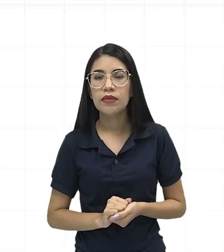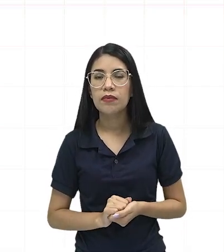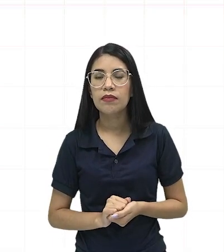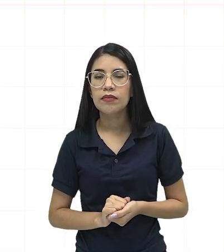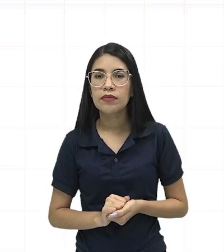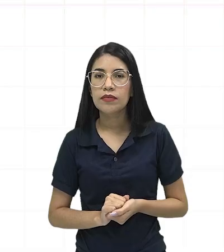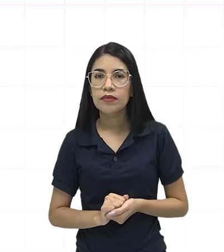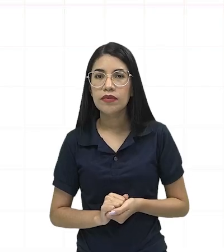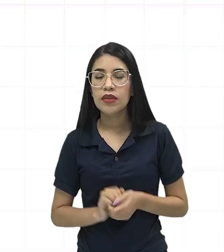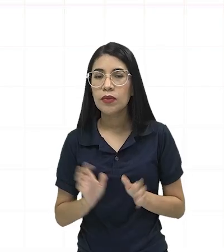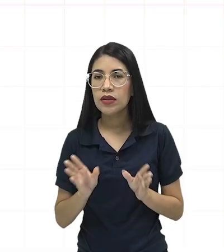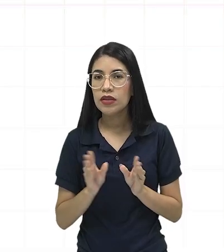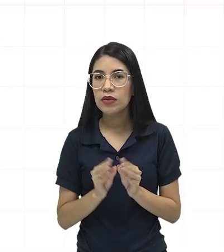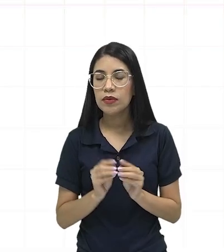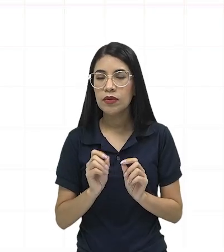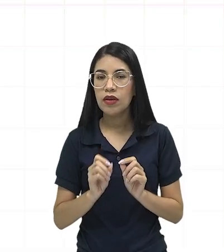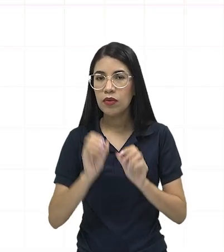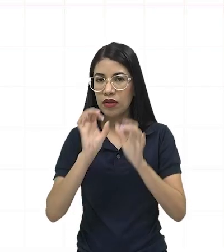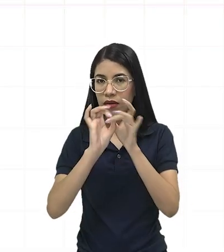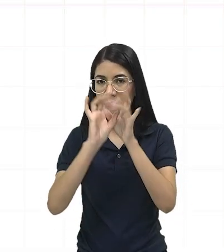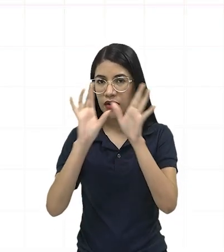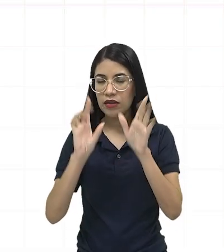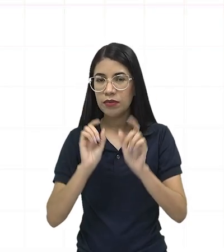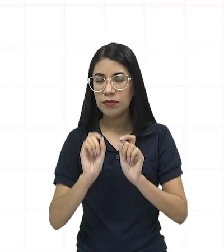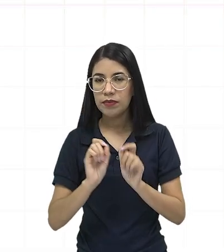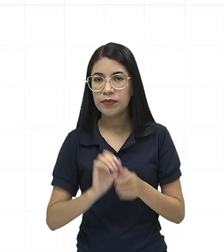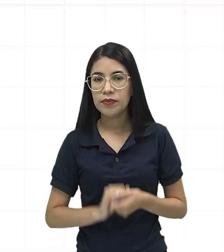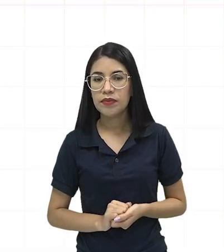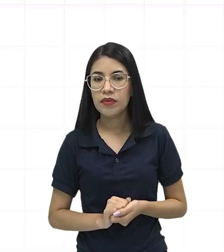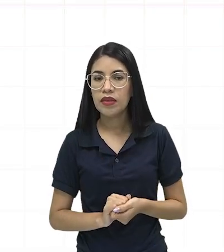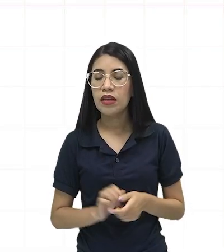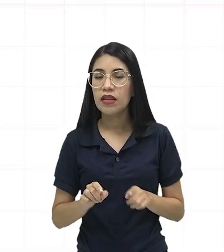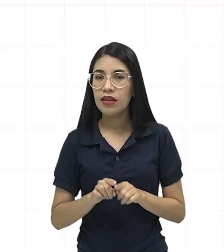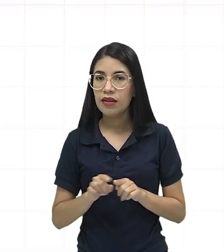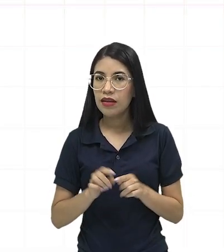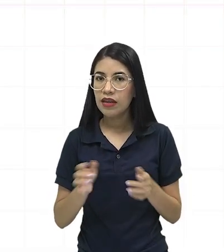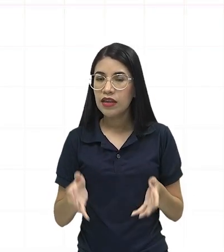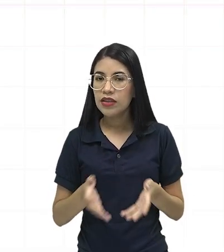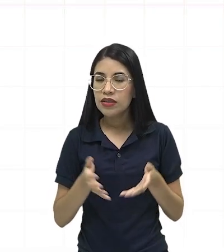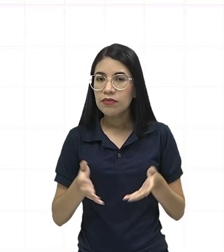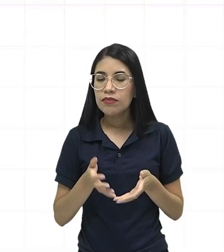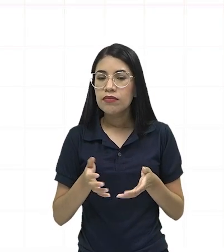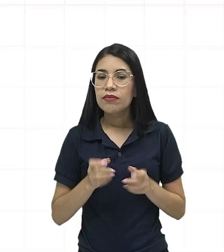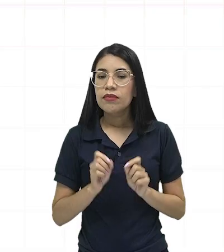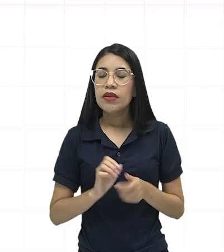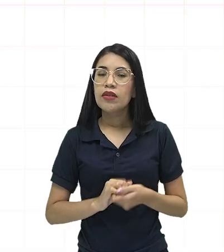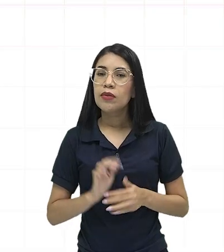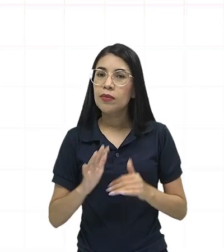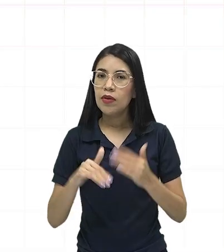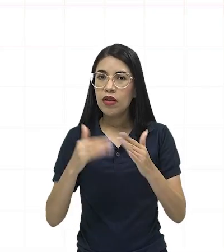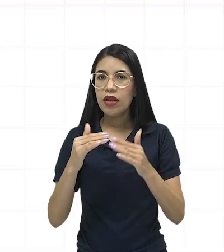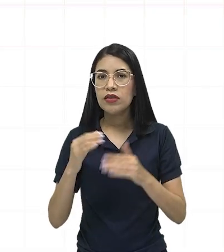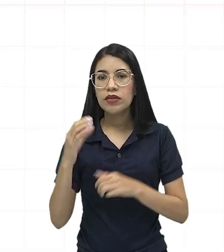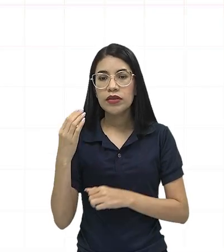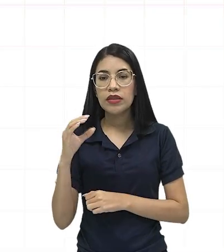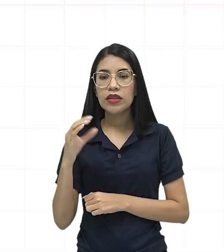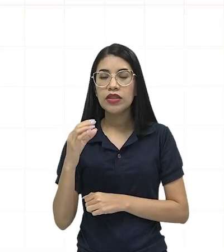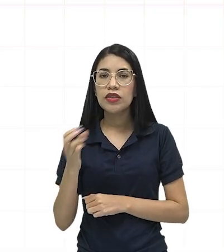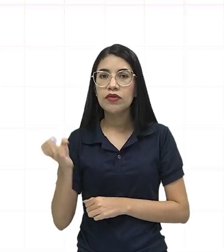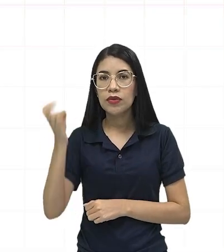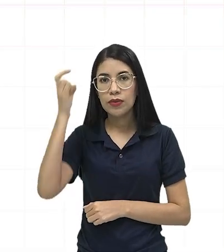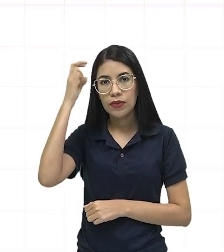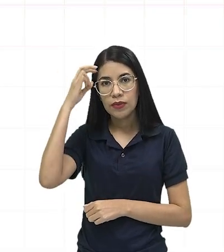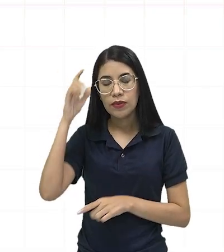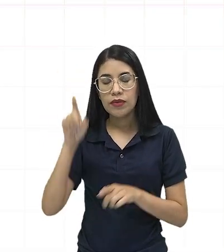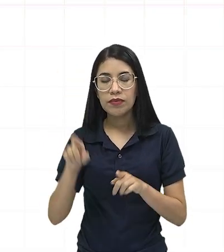bem simples, é isso o pensamento do liberalismo. O que mais? Eles estimularam o progresso científico